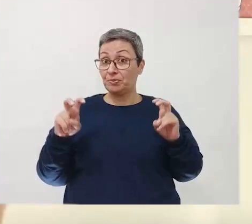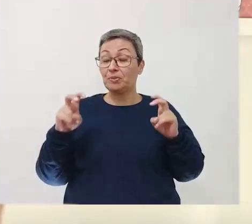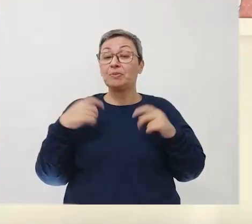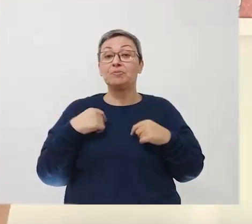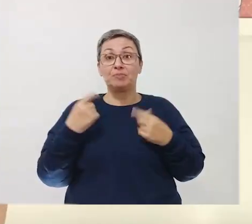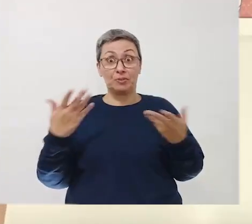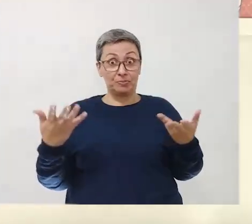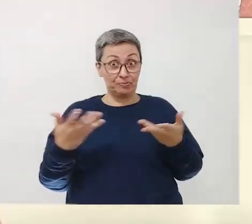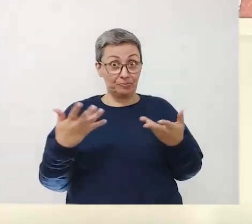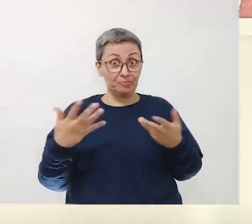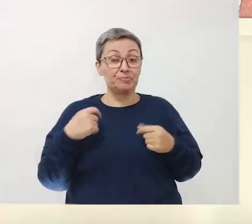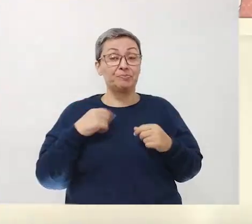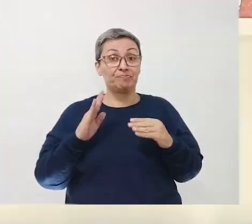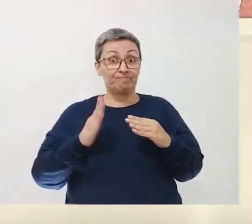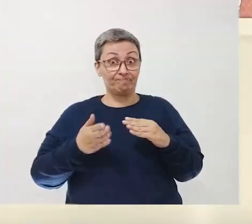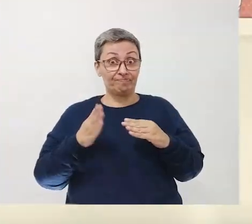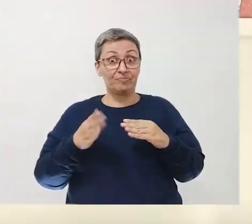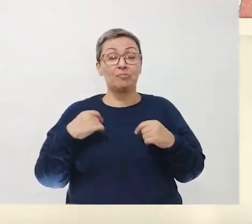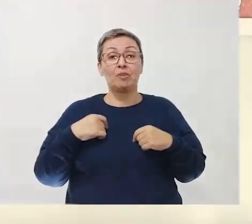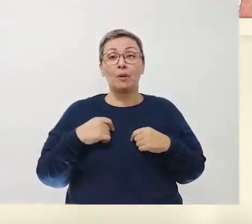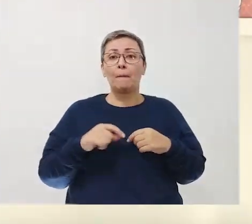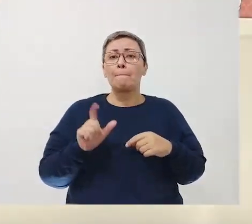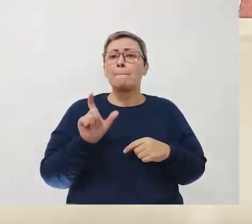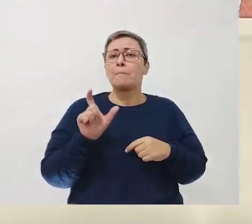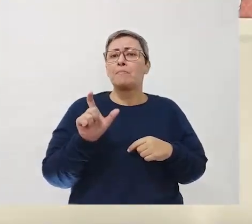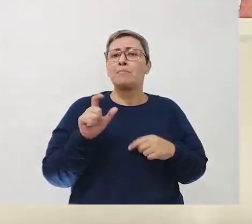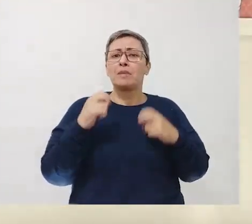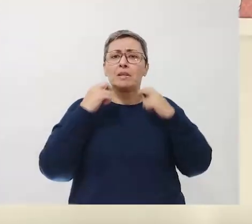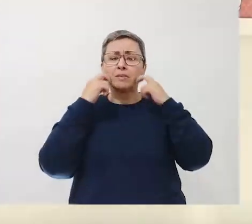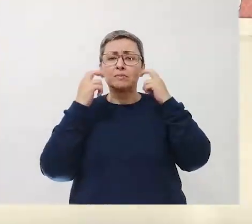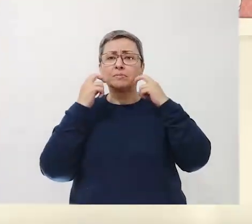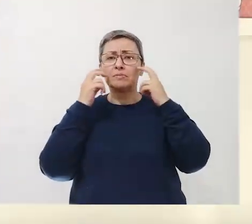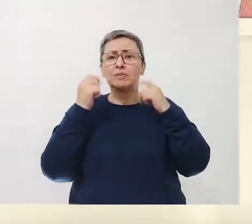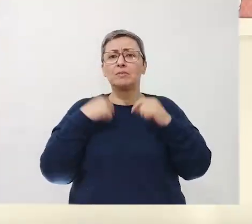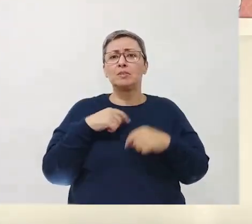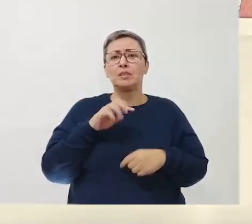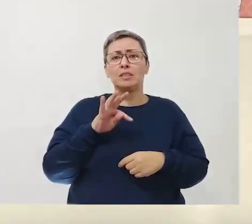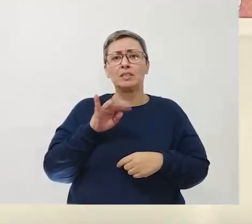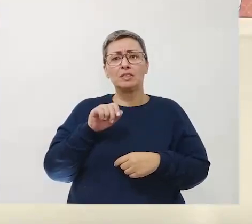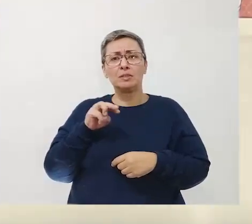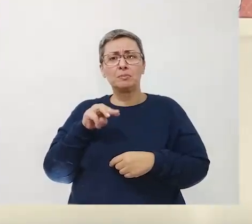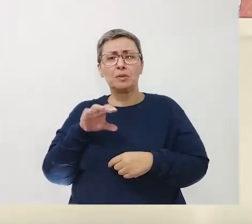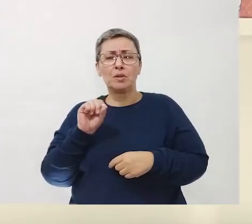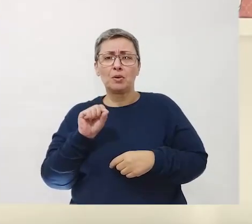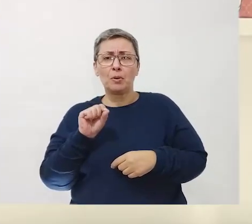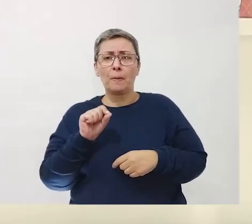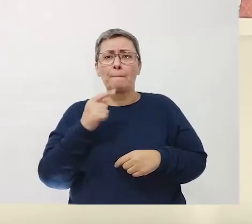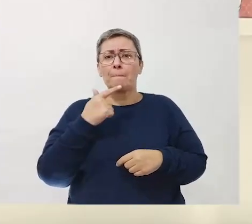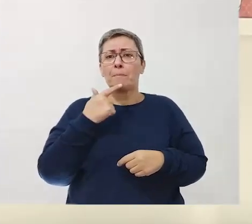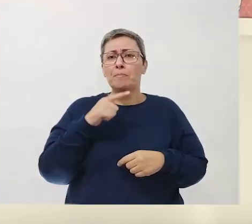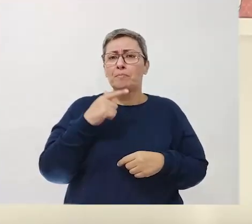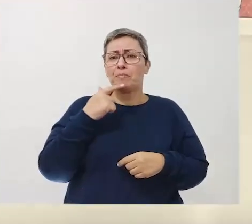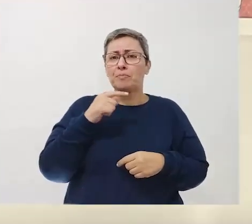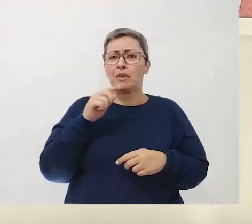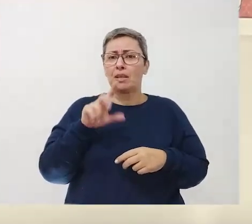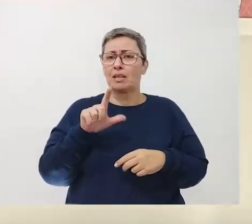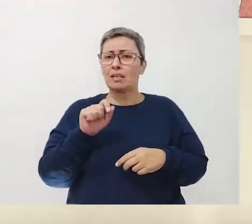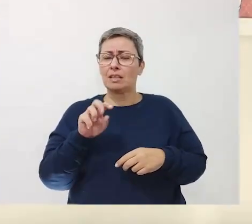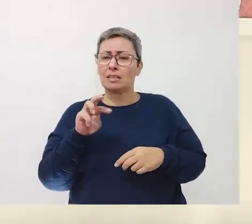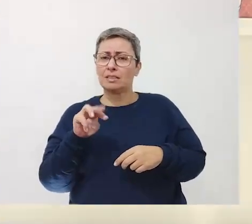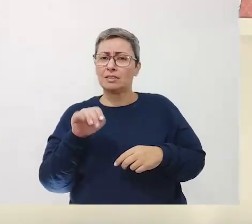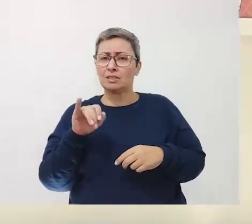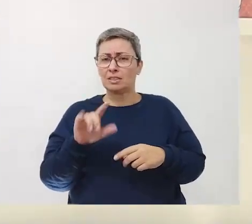superexposição, esses dois assuntos, que são assuntos bem atuais, não é? O termo timidez vem da palavra latina timeo, que